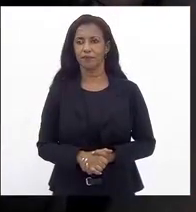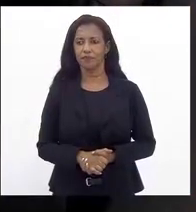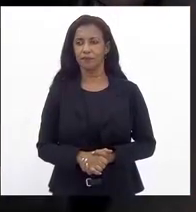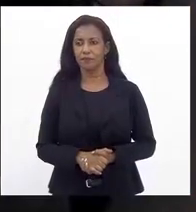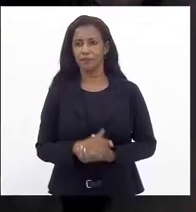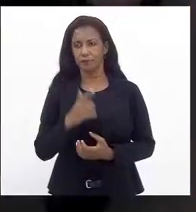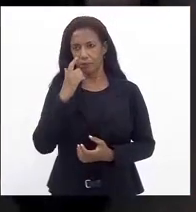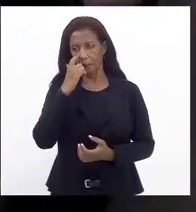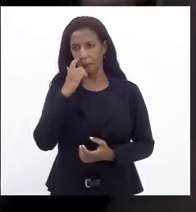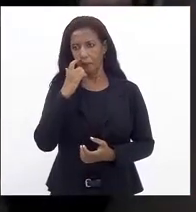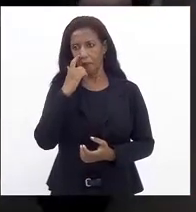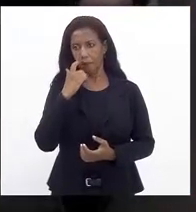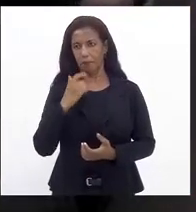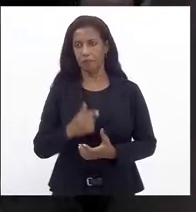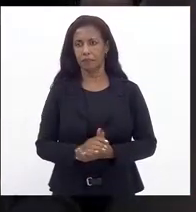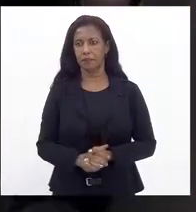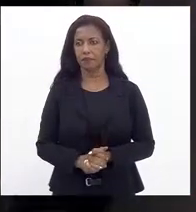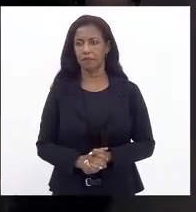favor